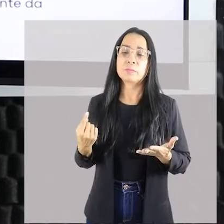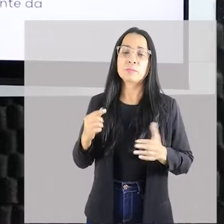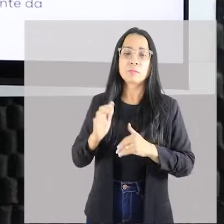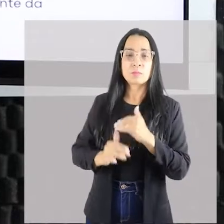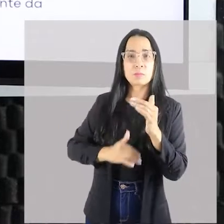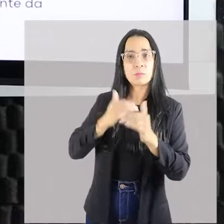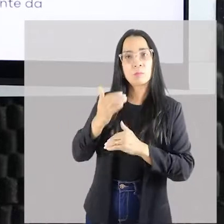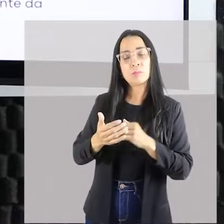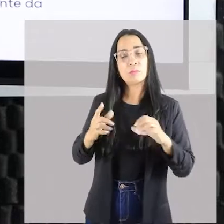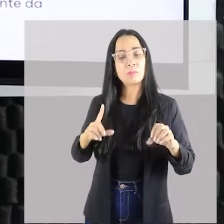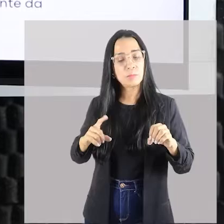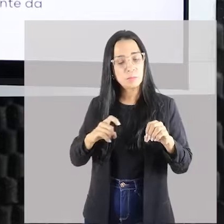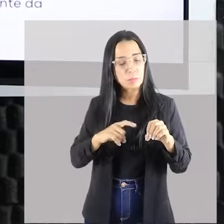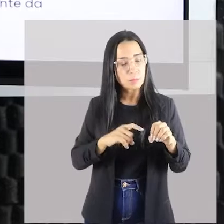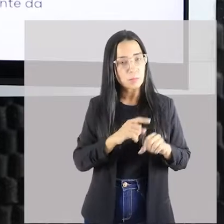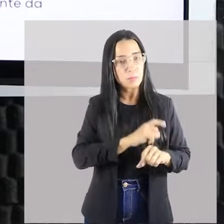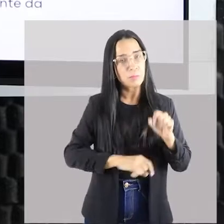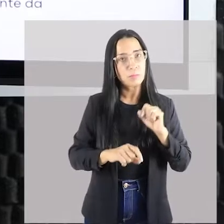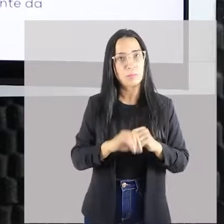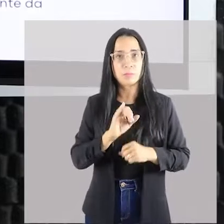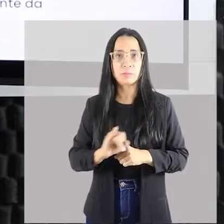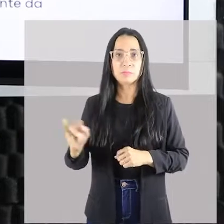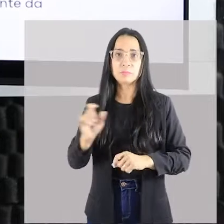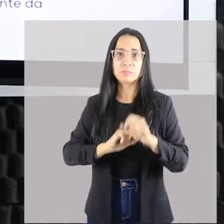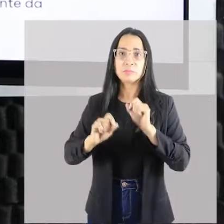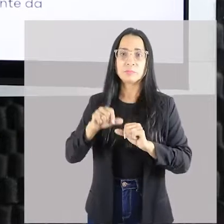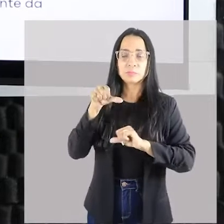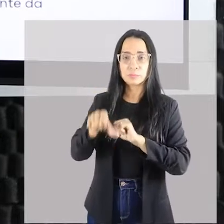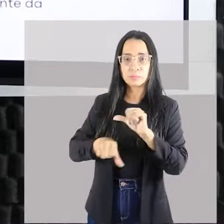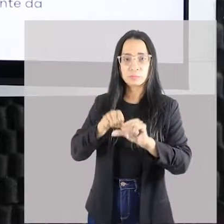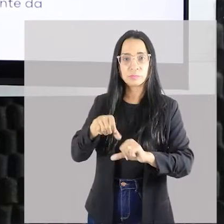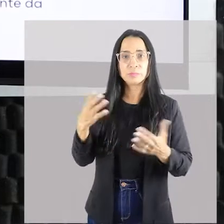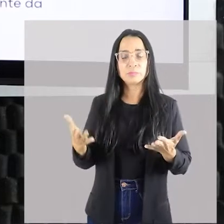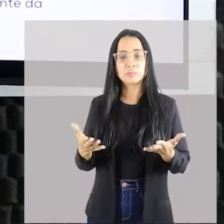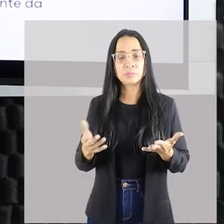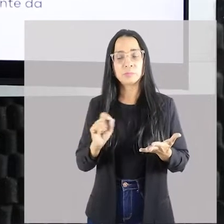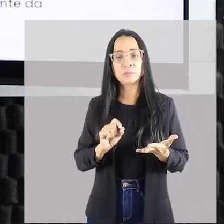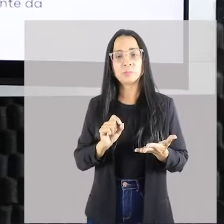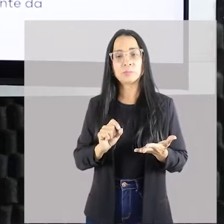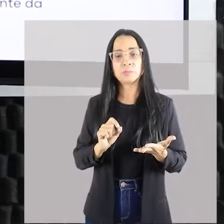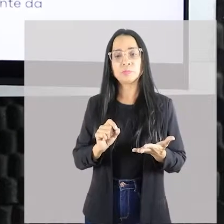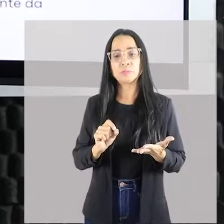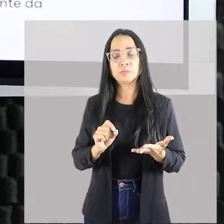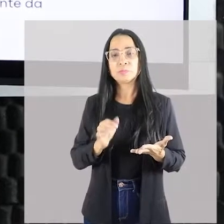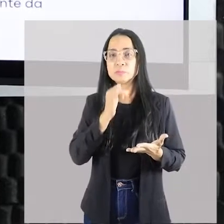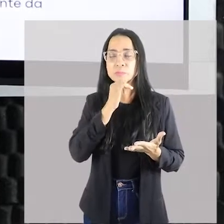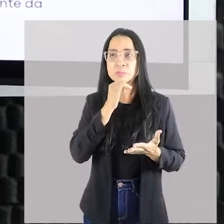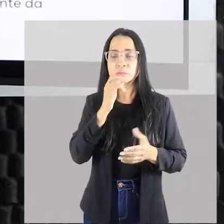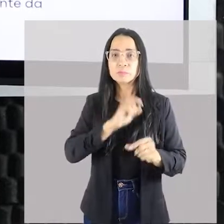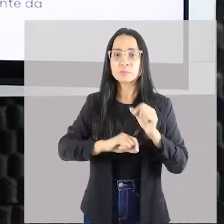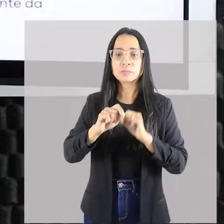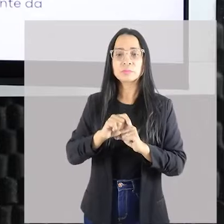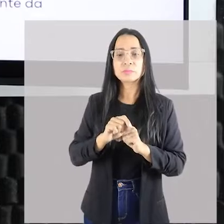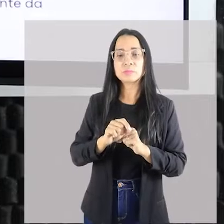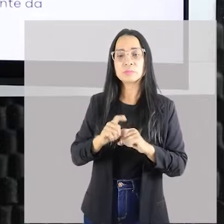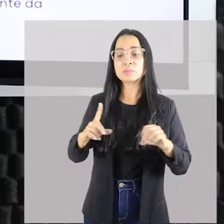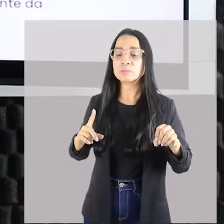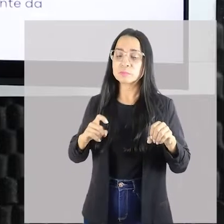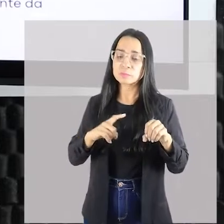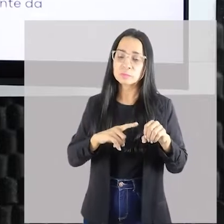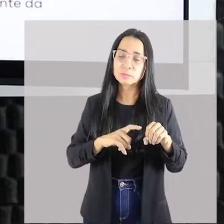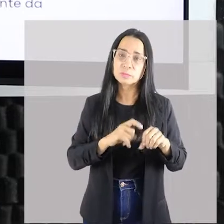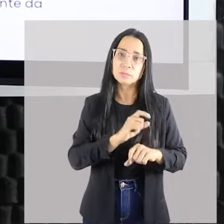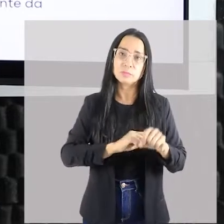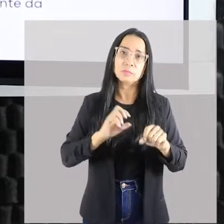de fecundação. Então, se essa modificação, se essa mutação atingir, por exemplo, o